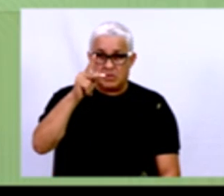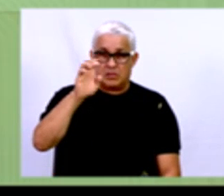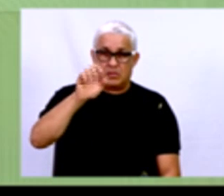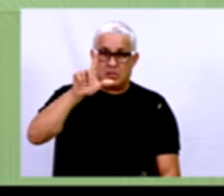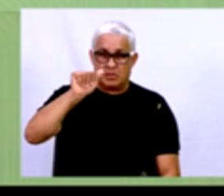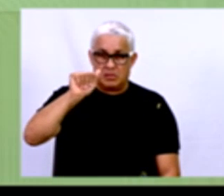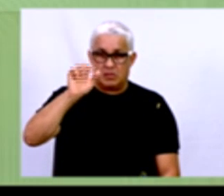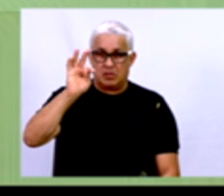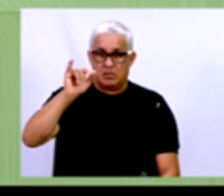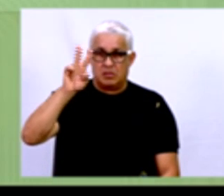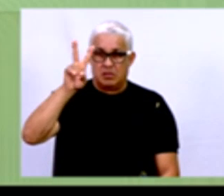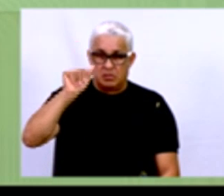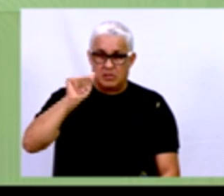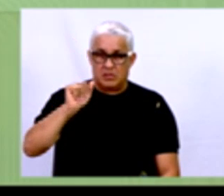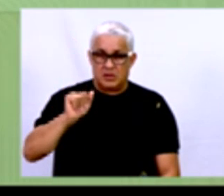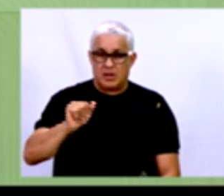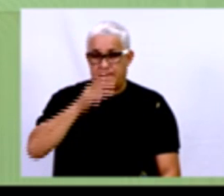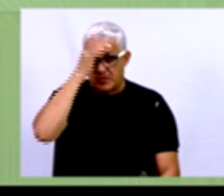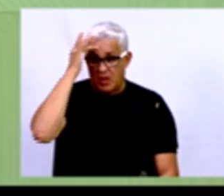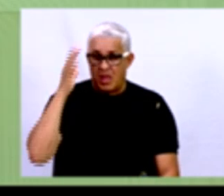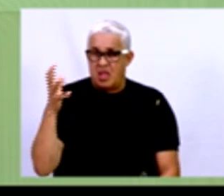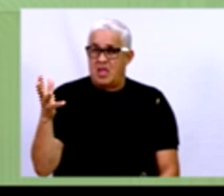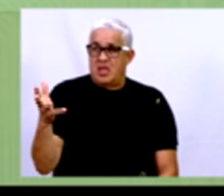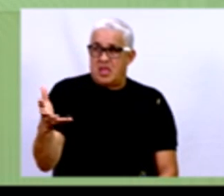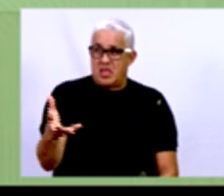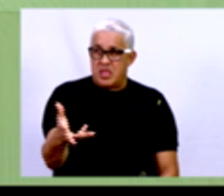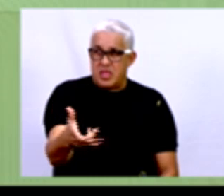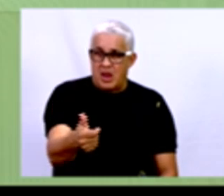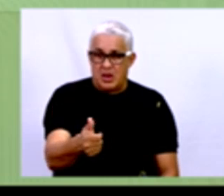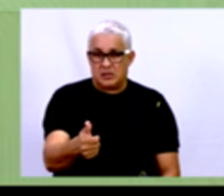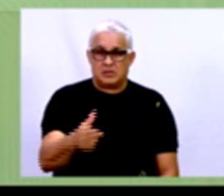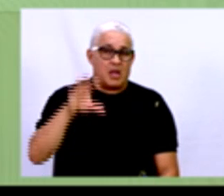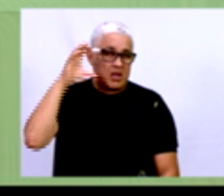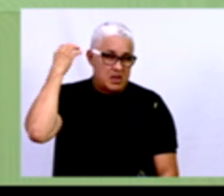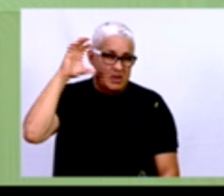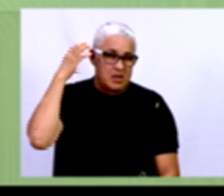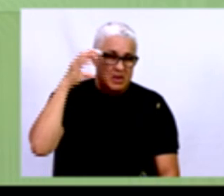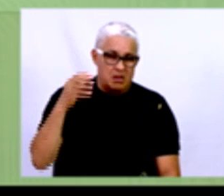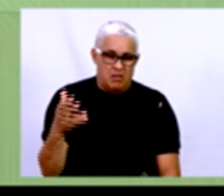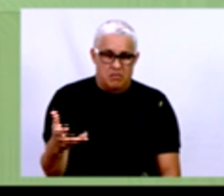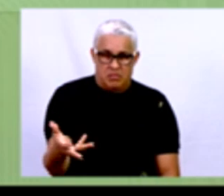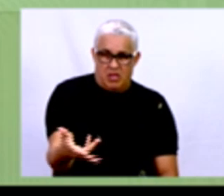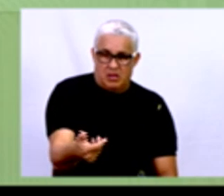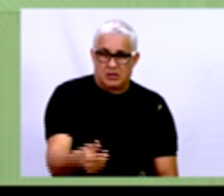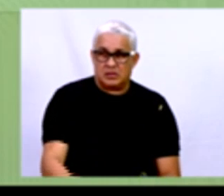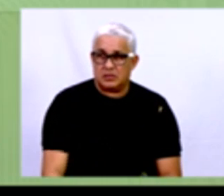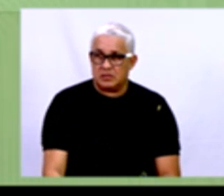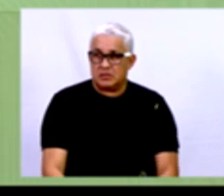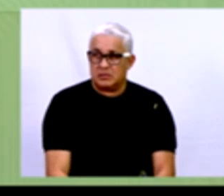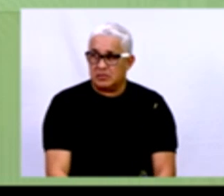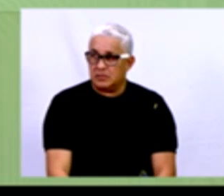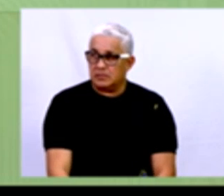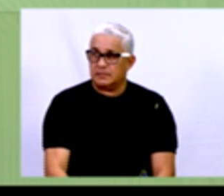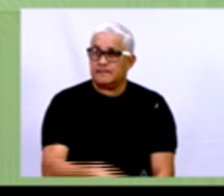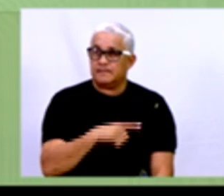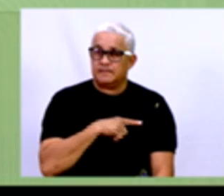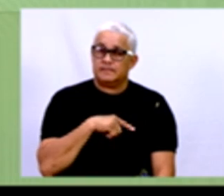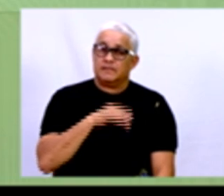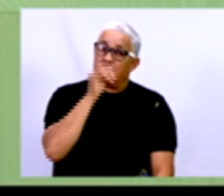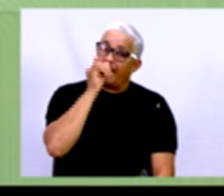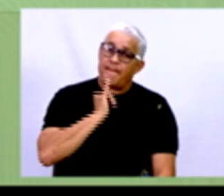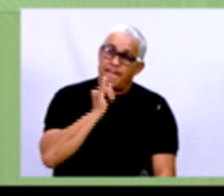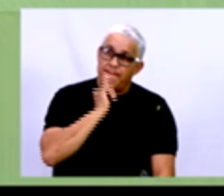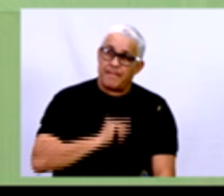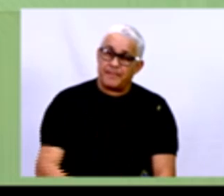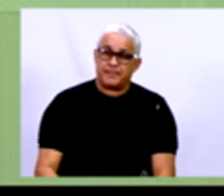o receptor adquirir um produto, aí no caso, a Coca-Cola. Isso. Nós temos, então, o exemplo